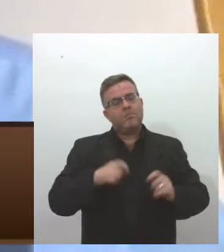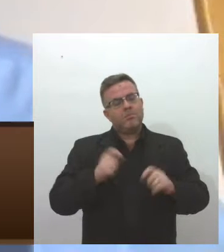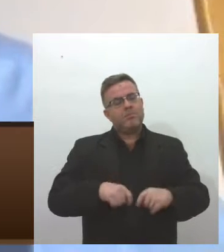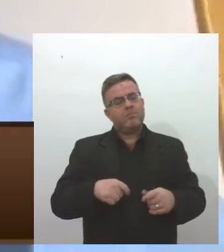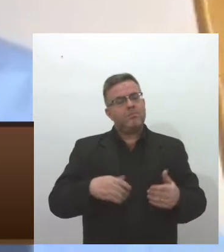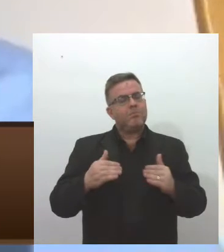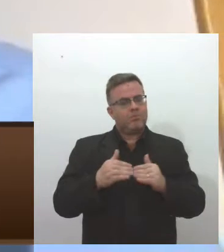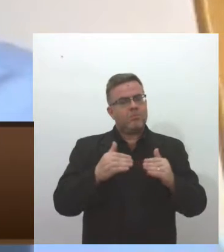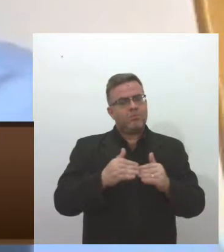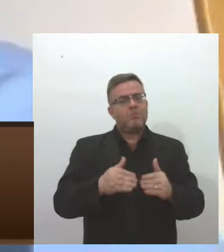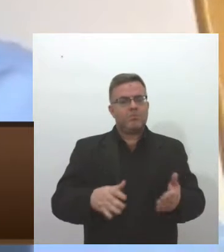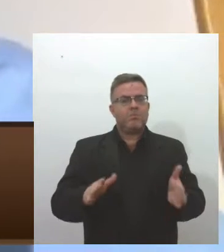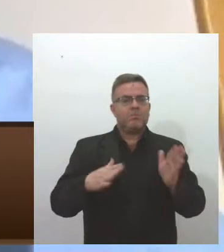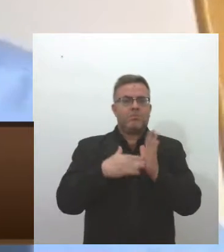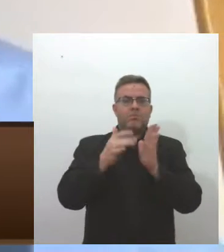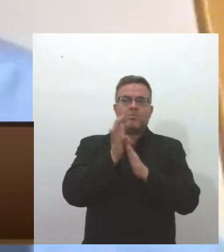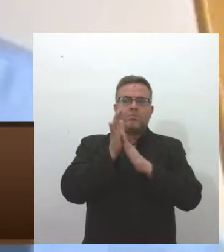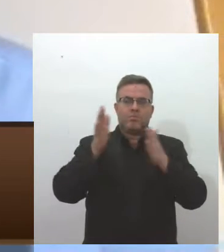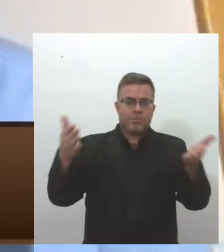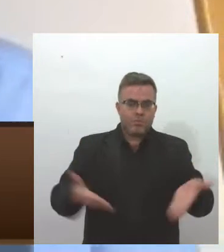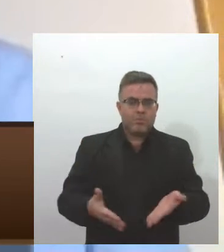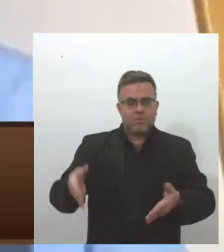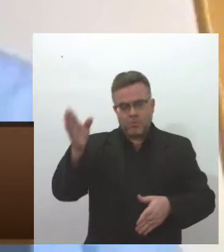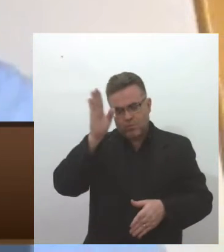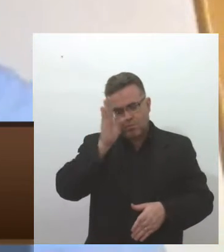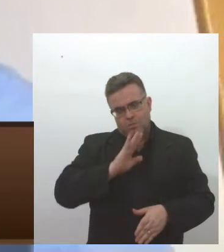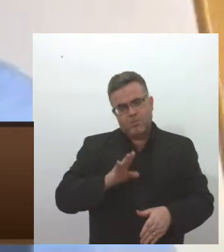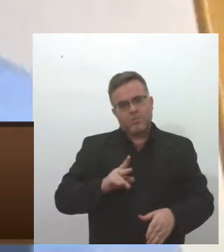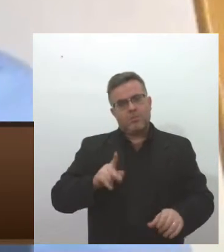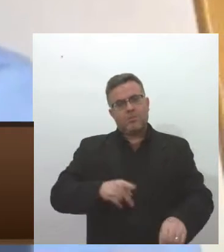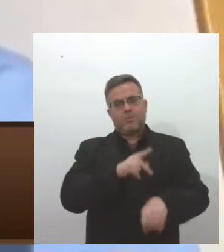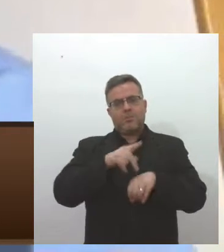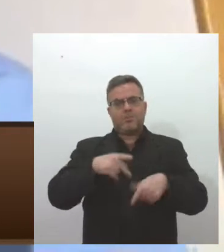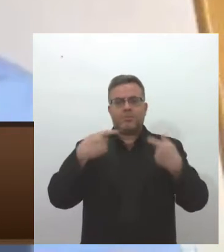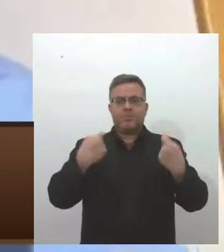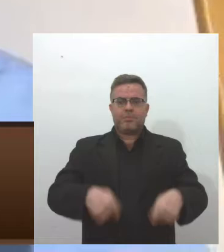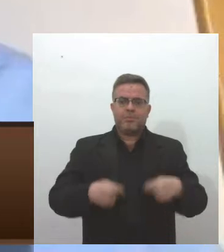que a burocracia vigente hoje no país, ela precisa ser